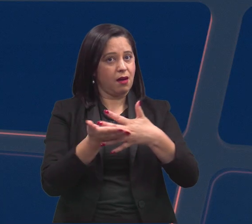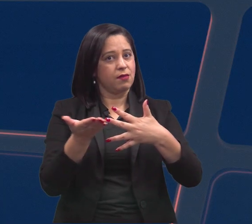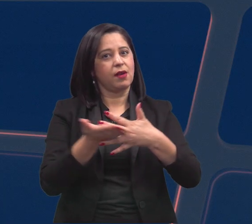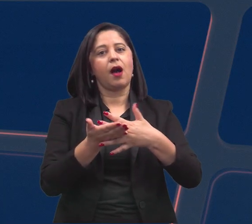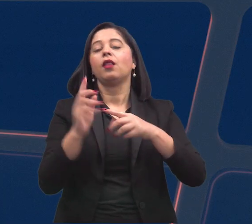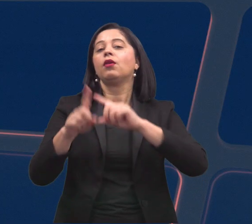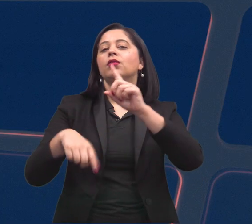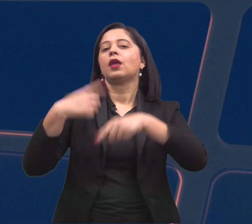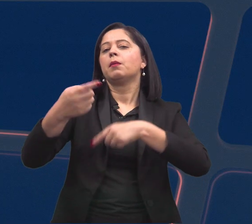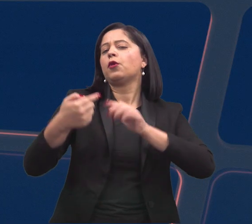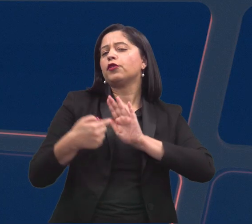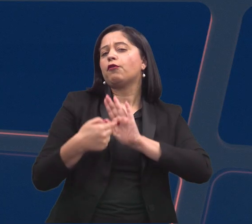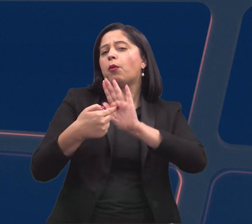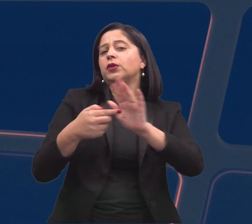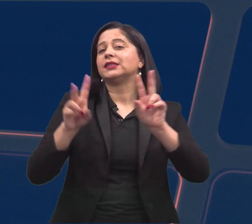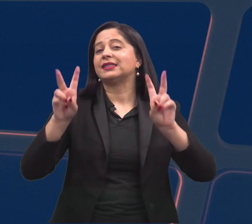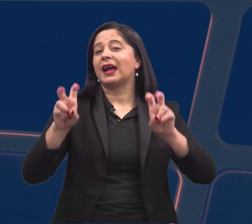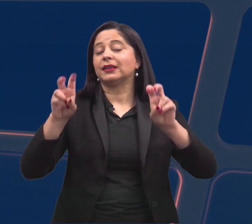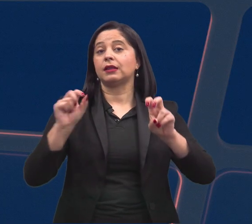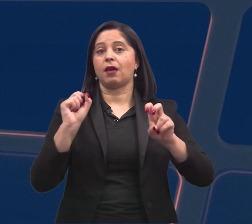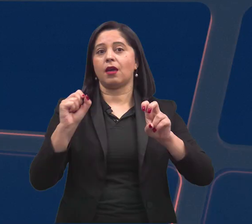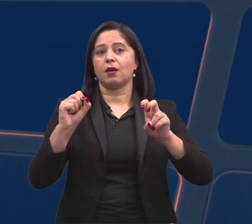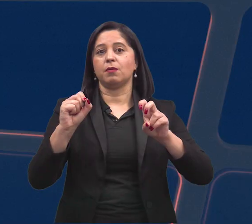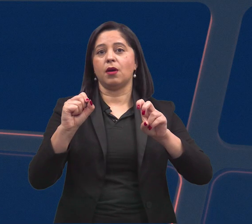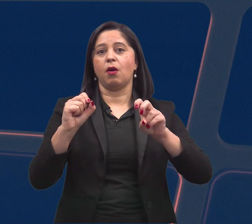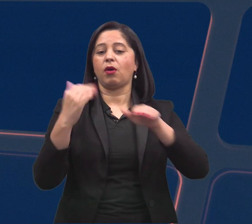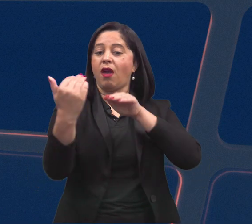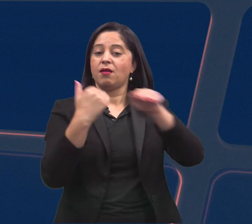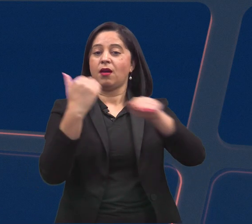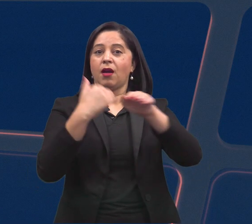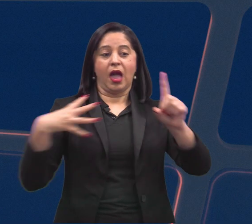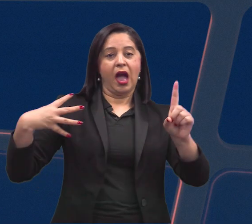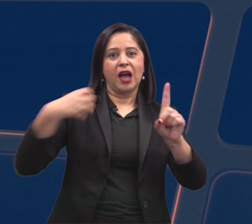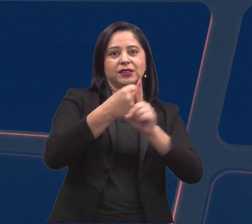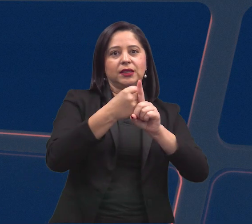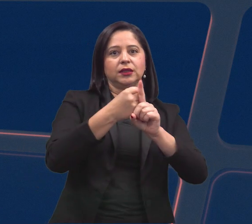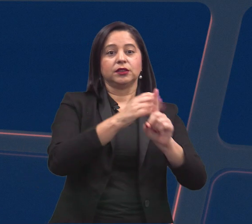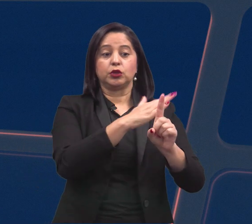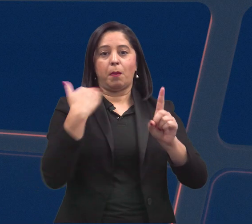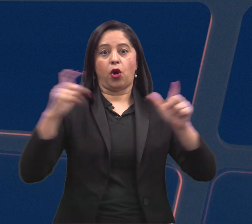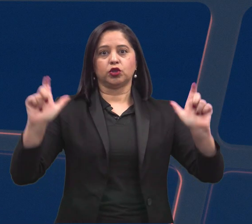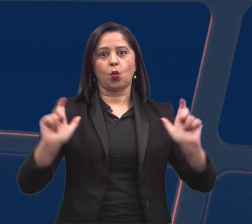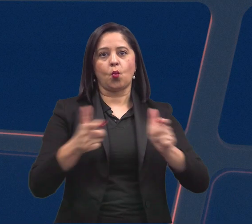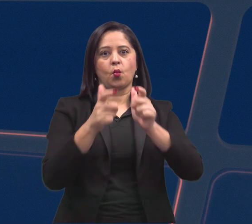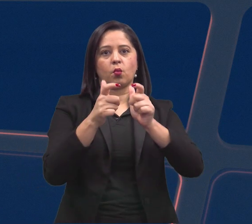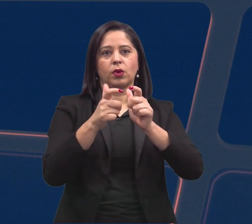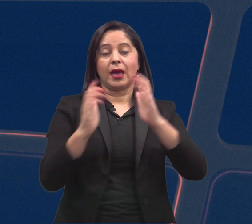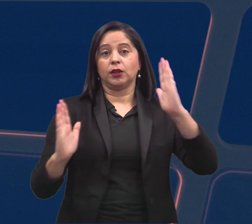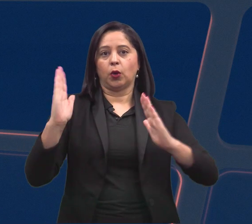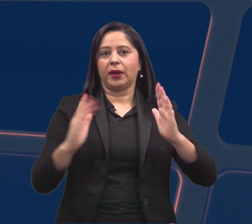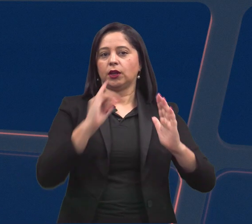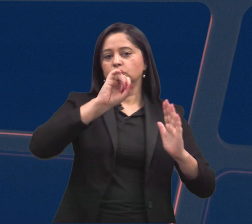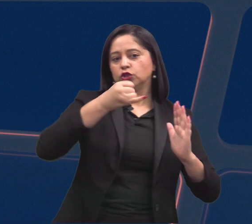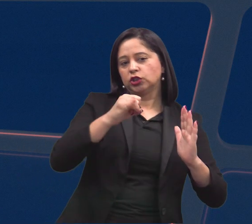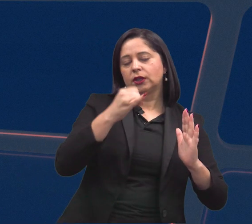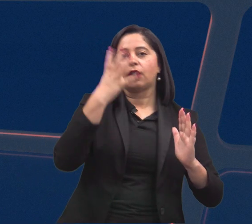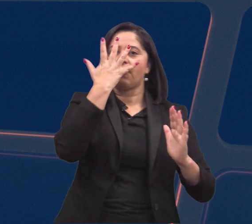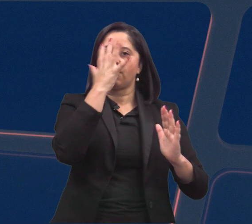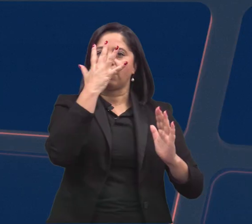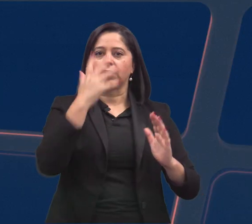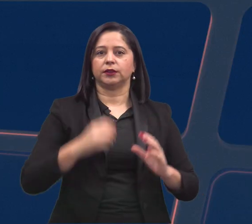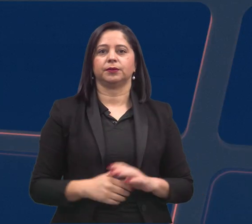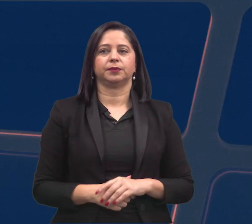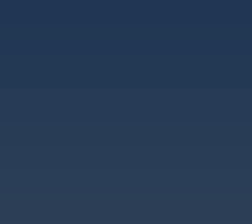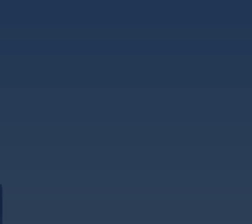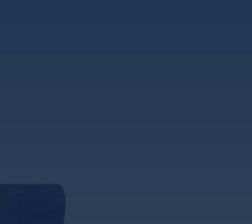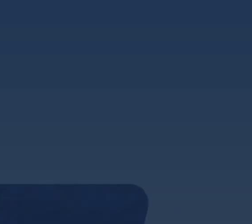Primeiro intervalo por aqui e na volta a gente fala sobre a queda das mortes de trânsito no primeiro bimestre de 2026. É já